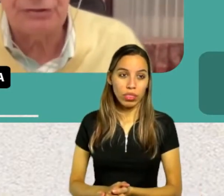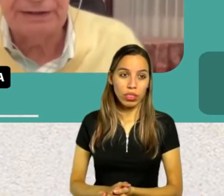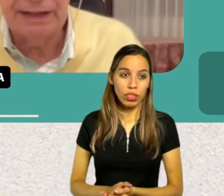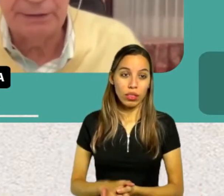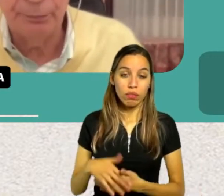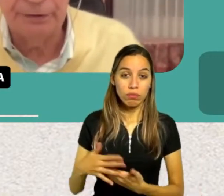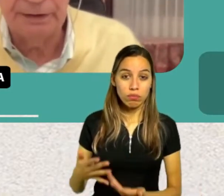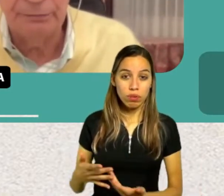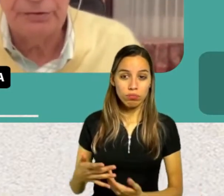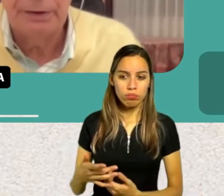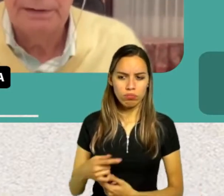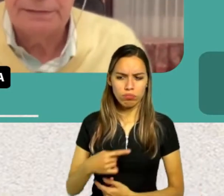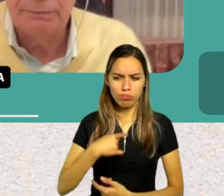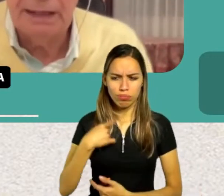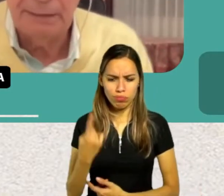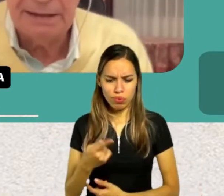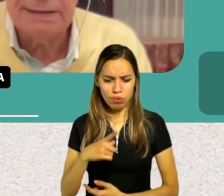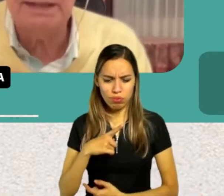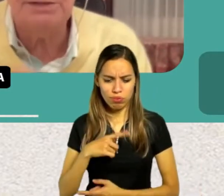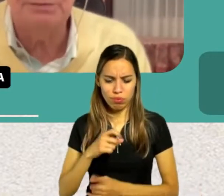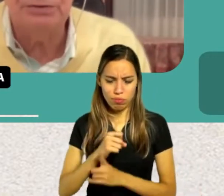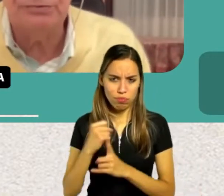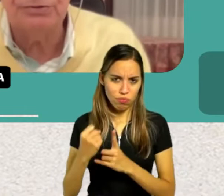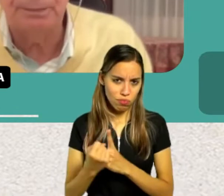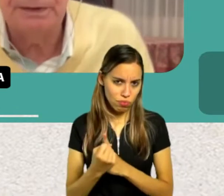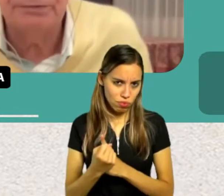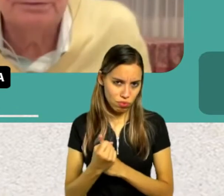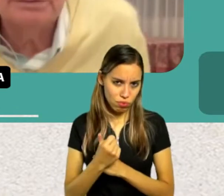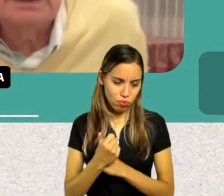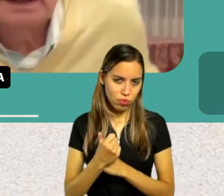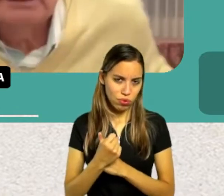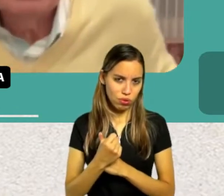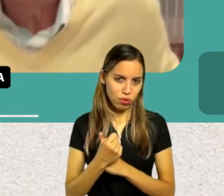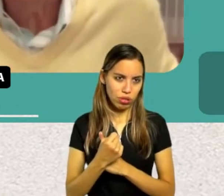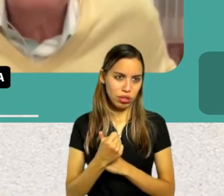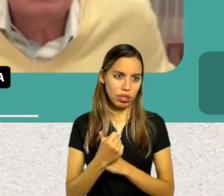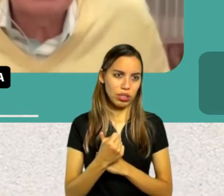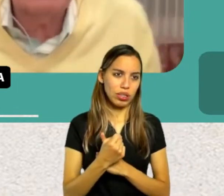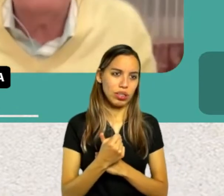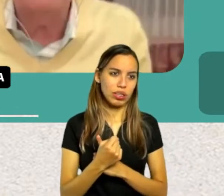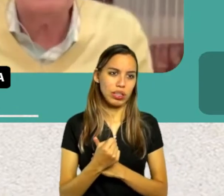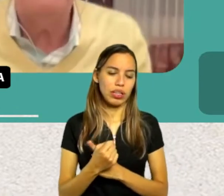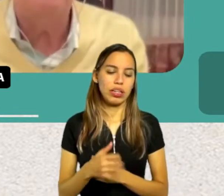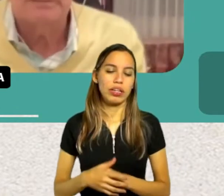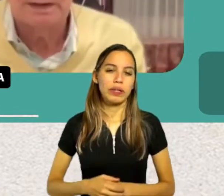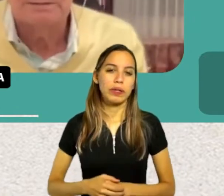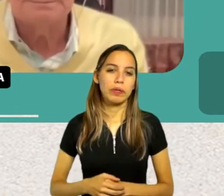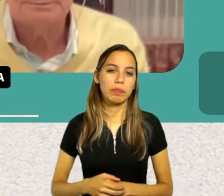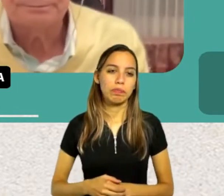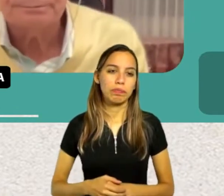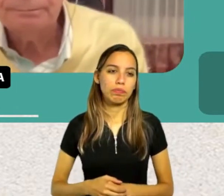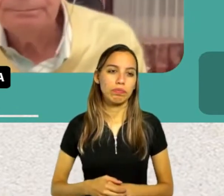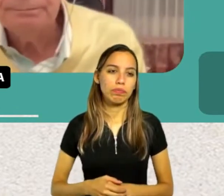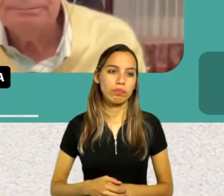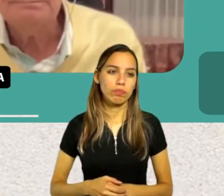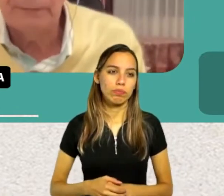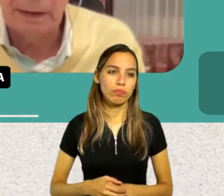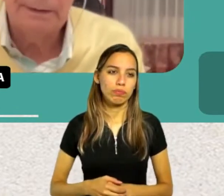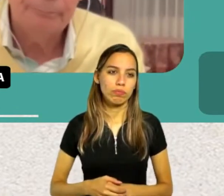como sociedade, podemos. Se me der mais 3 minutos, eu explico uma experiência nossa. Prazo